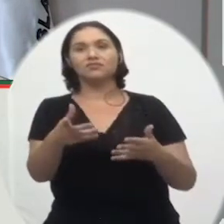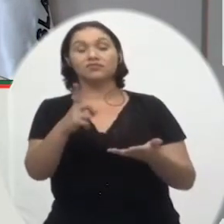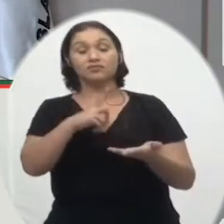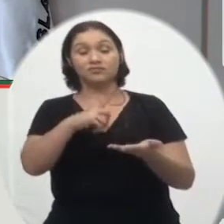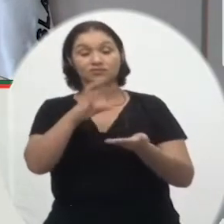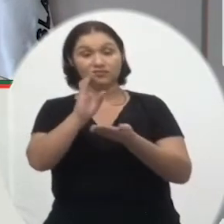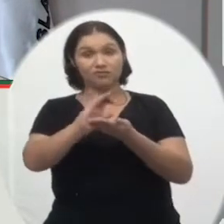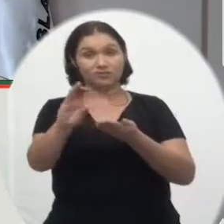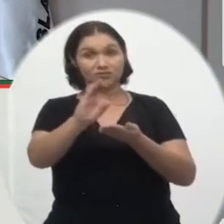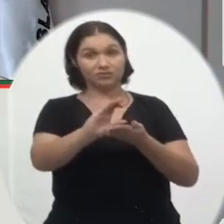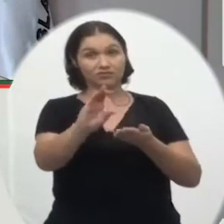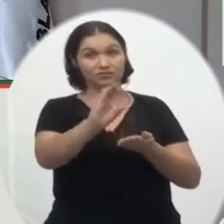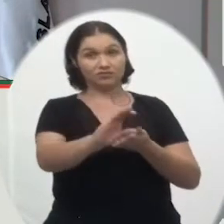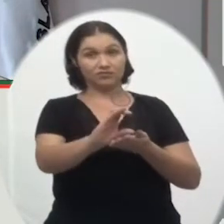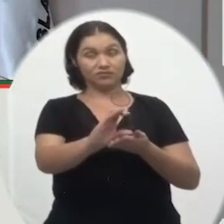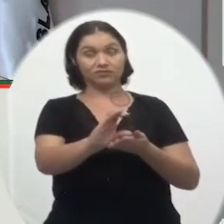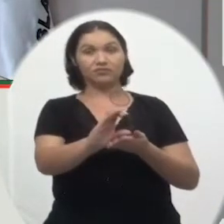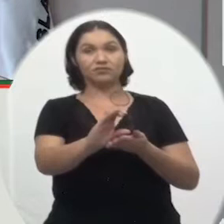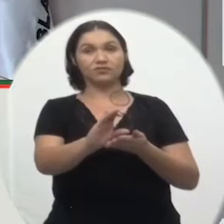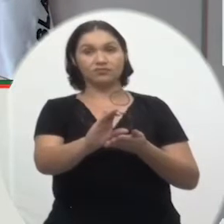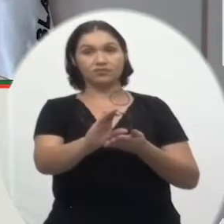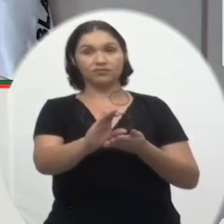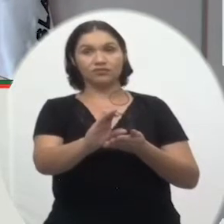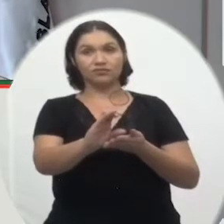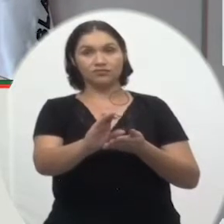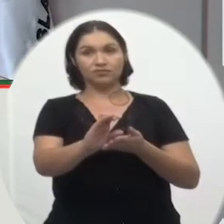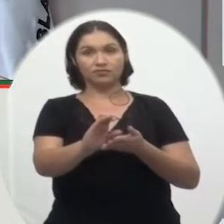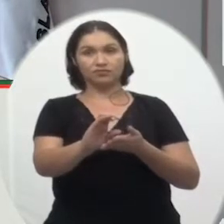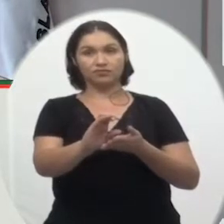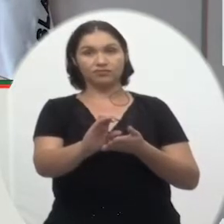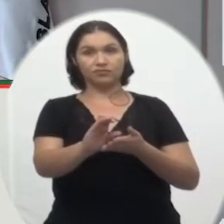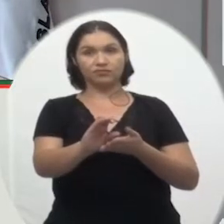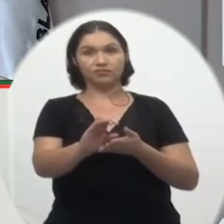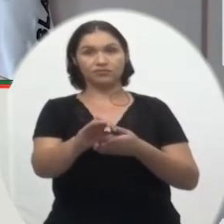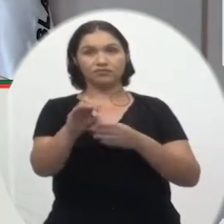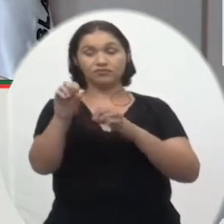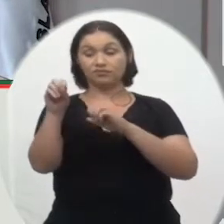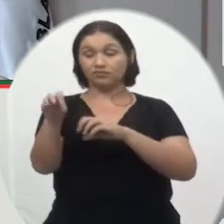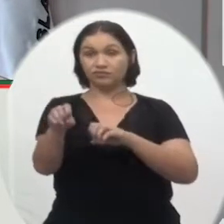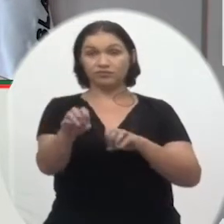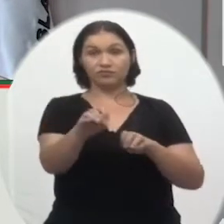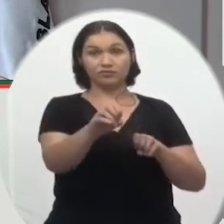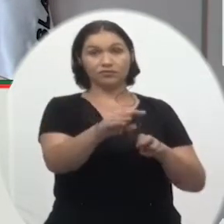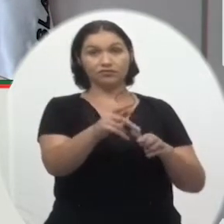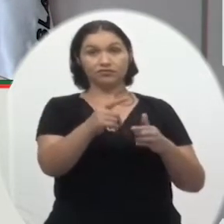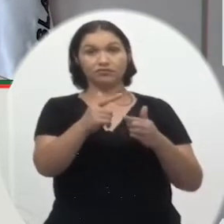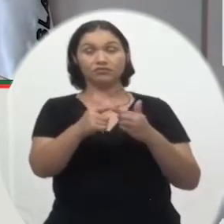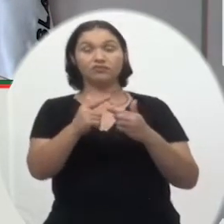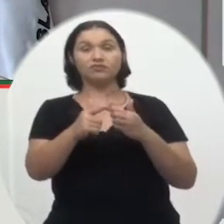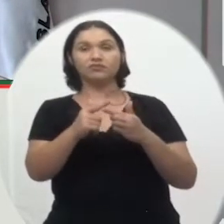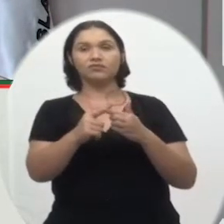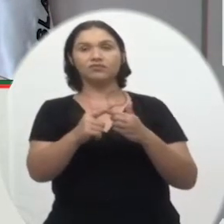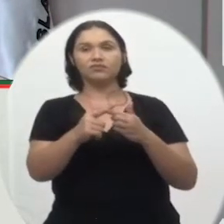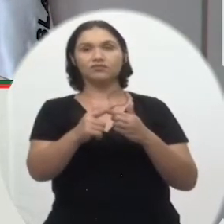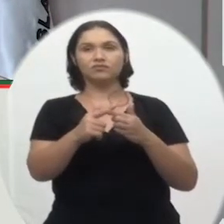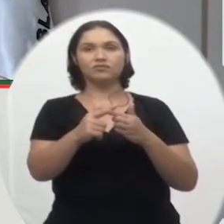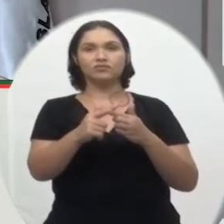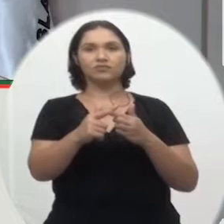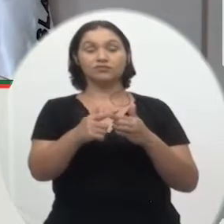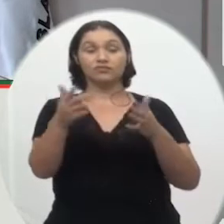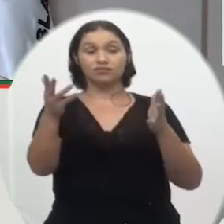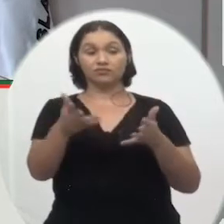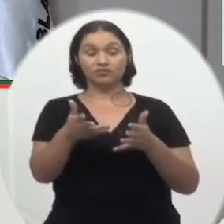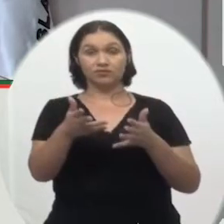inclusive no governo local, em época de contingenciamento, né, de recursos a nível federal, eu acredito que a gente tem